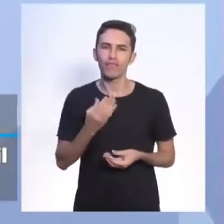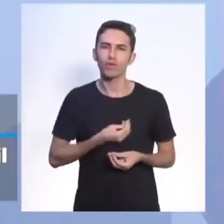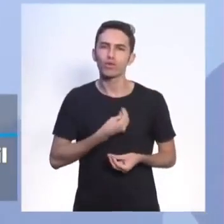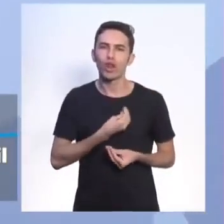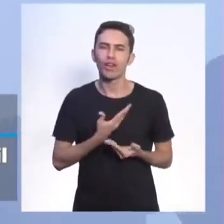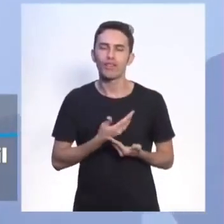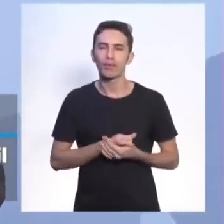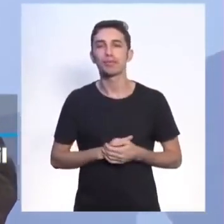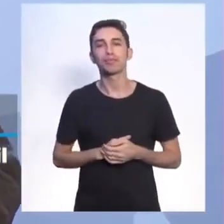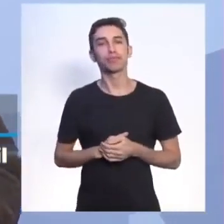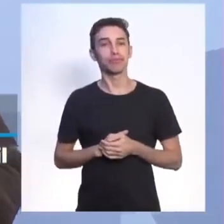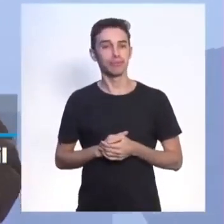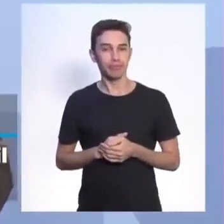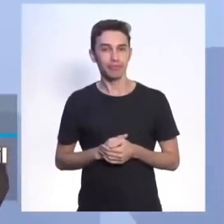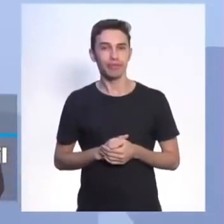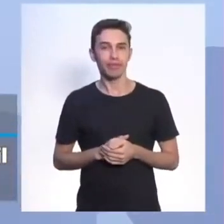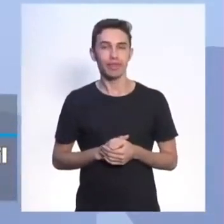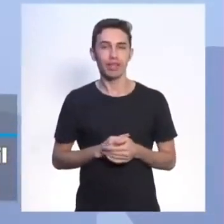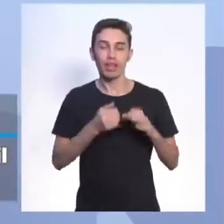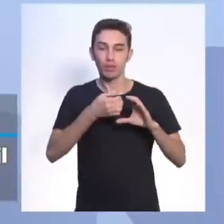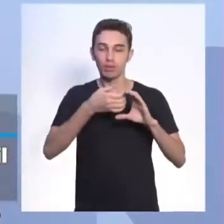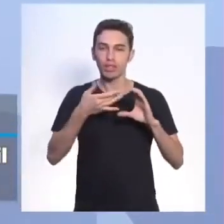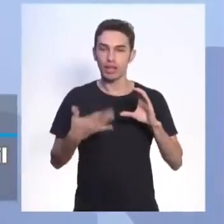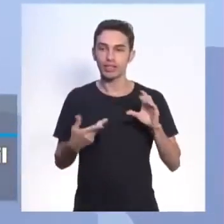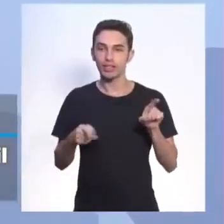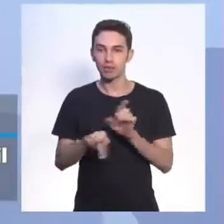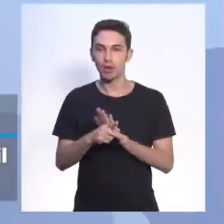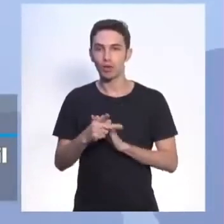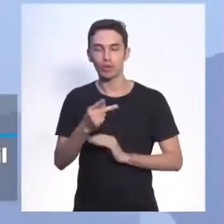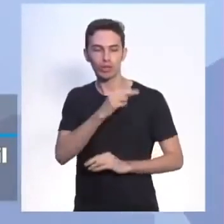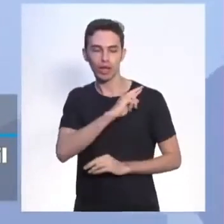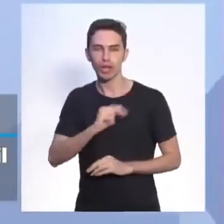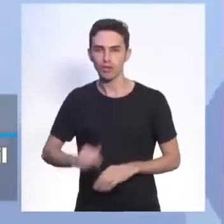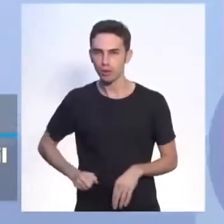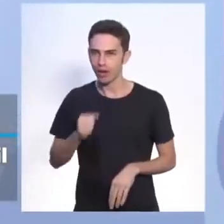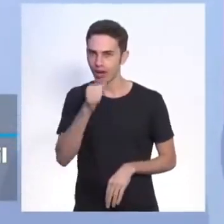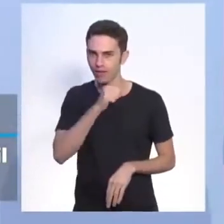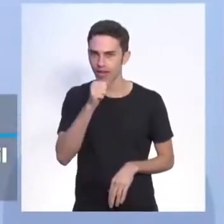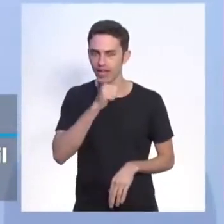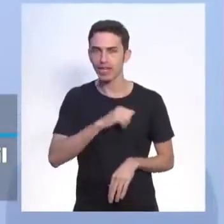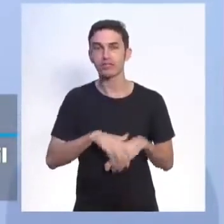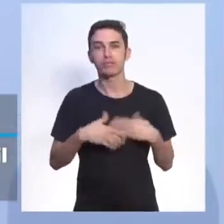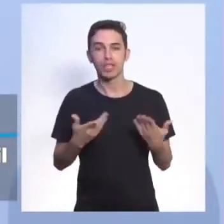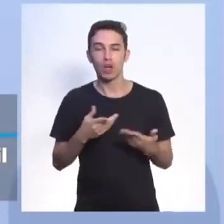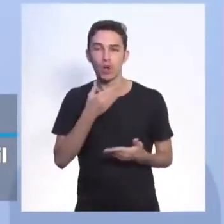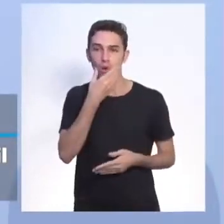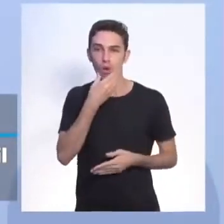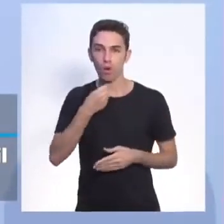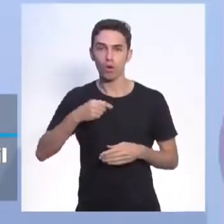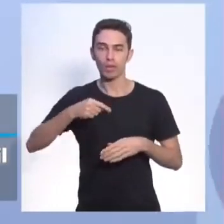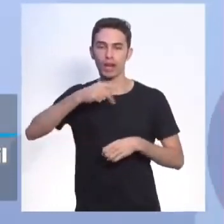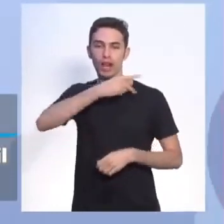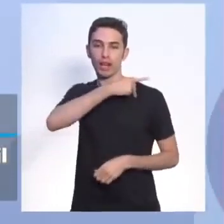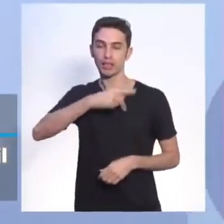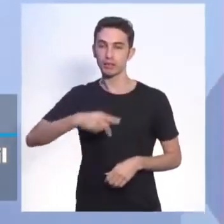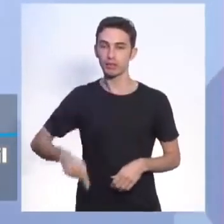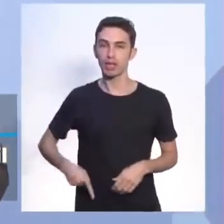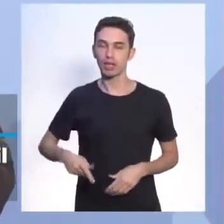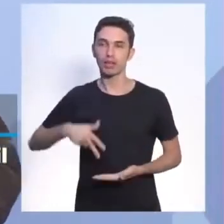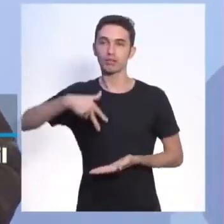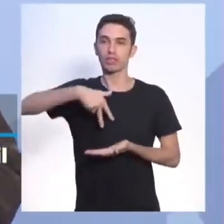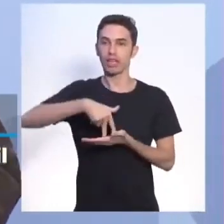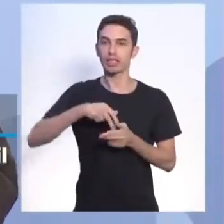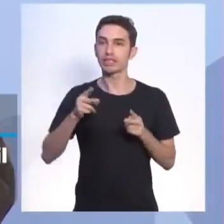dessas características aí da República Velha. O candidato a presidente da República de Minas ou